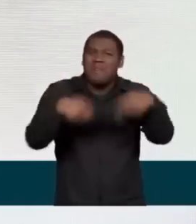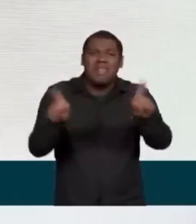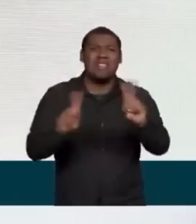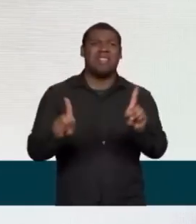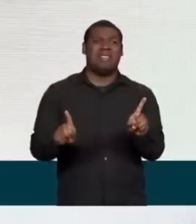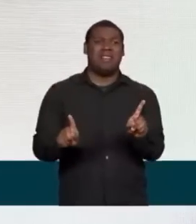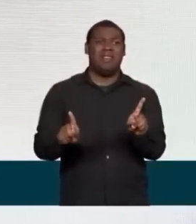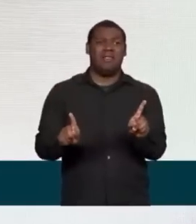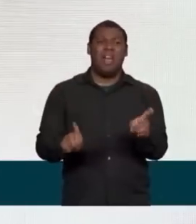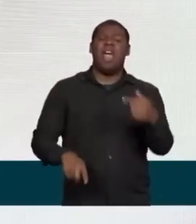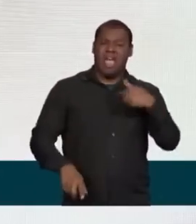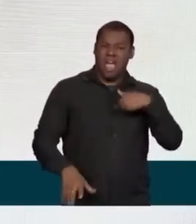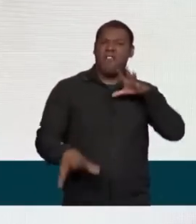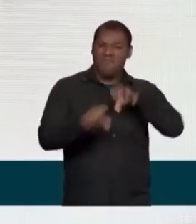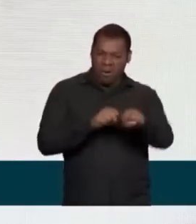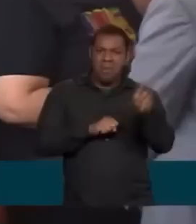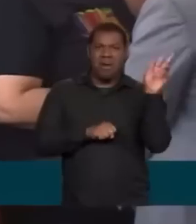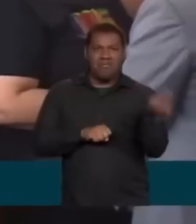eu vou ser a professora."